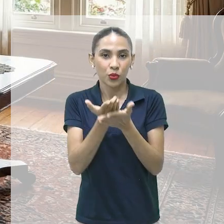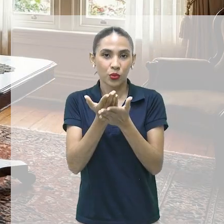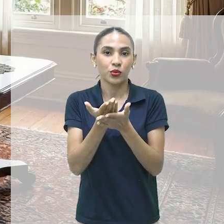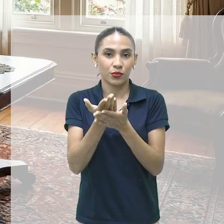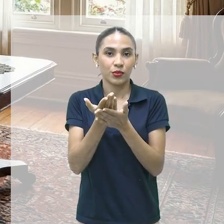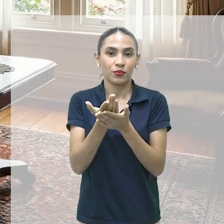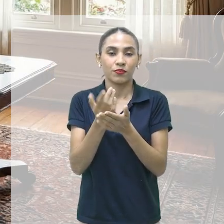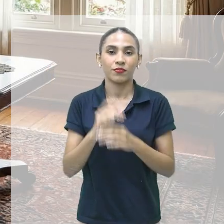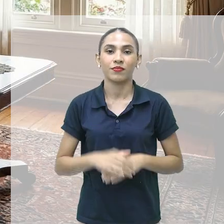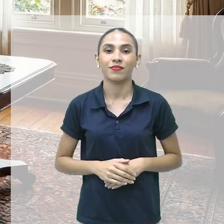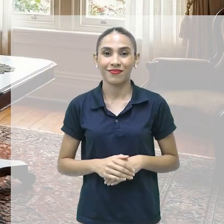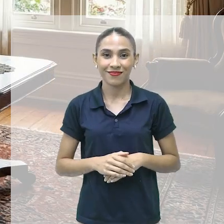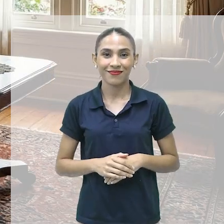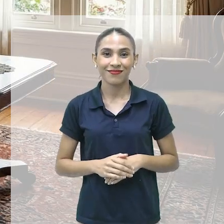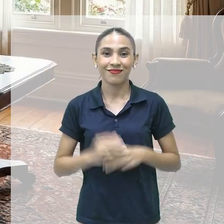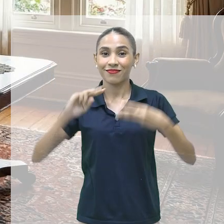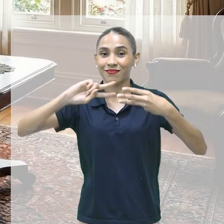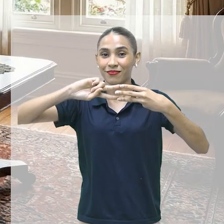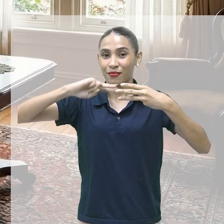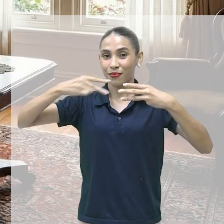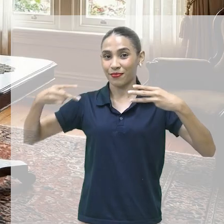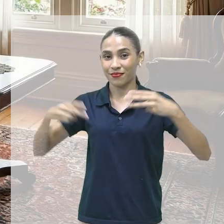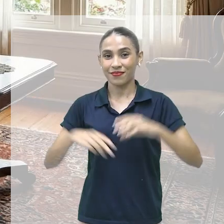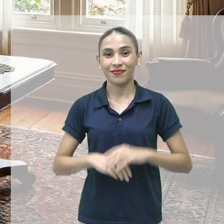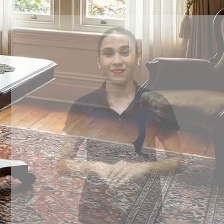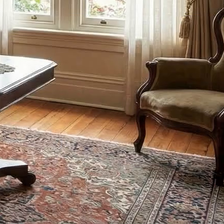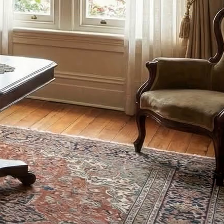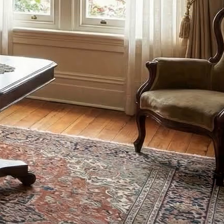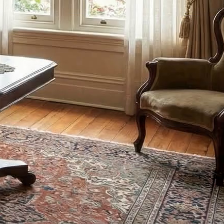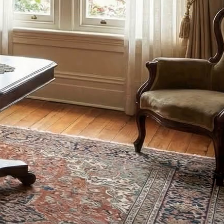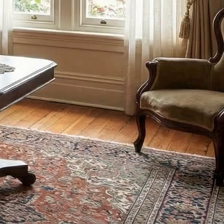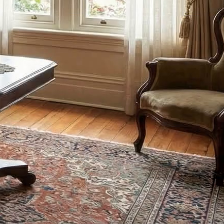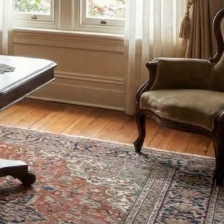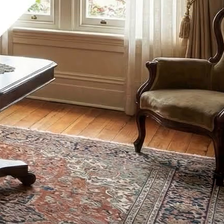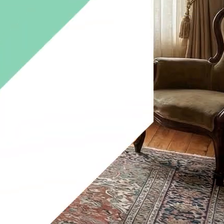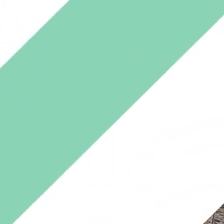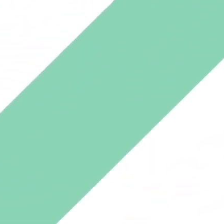estudos que foram realizados aqui com Mendel.